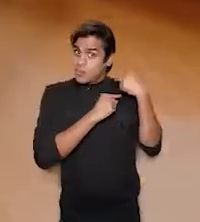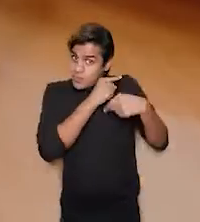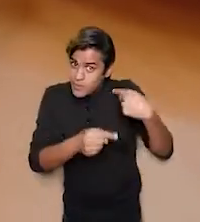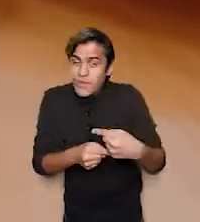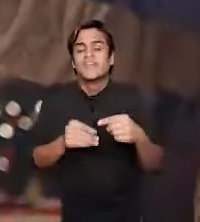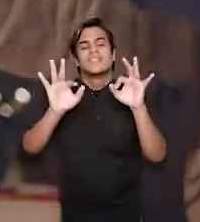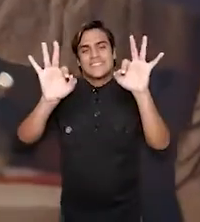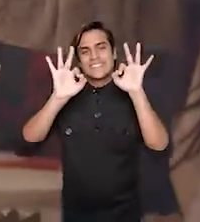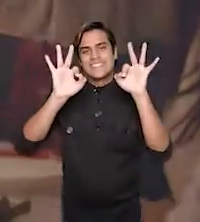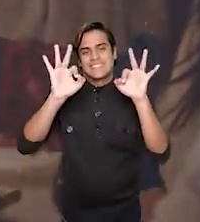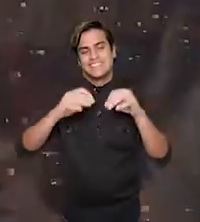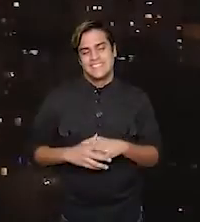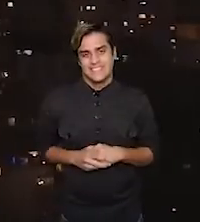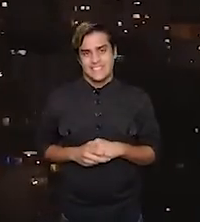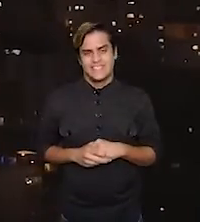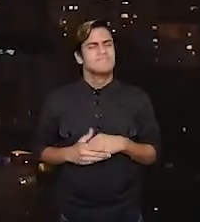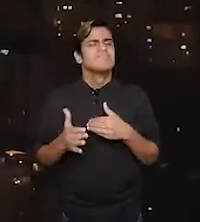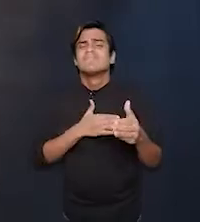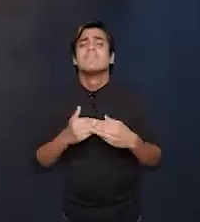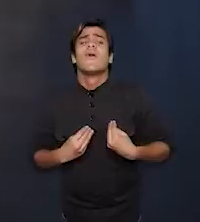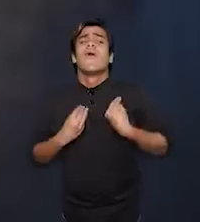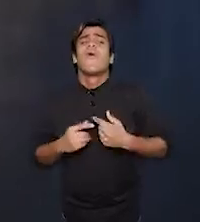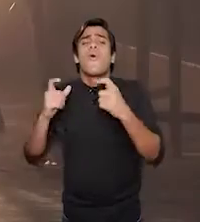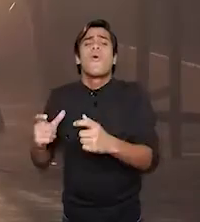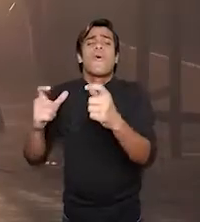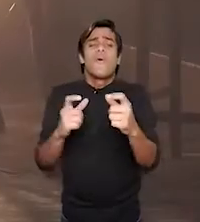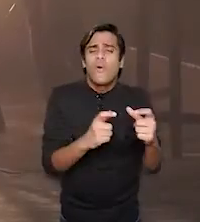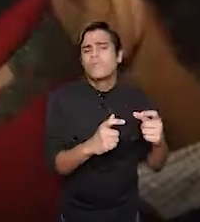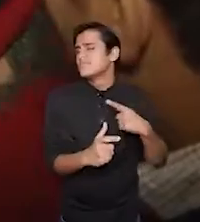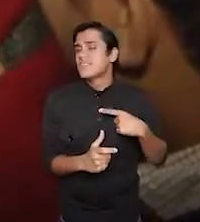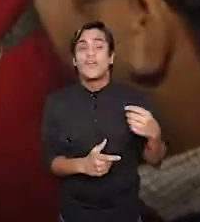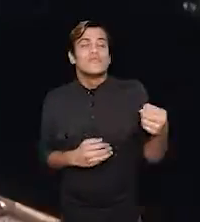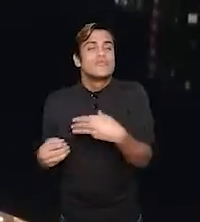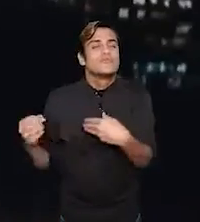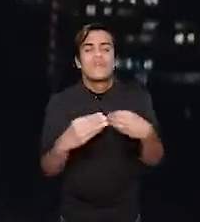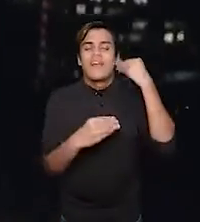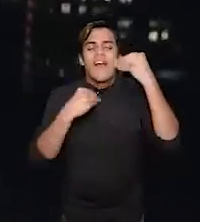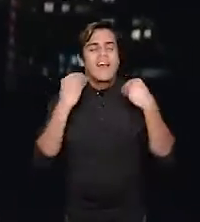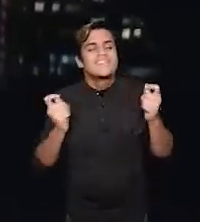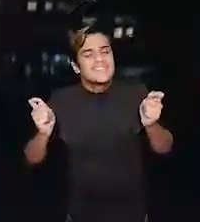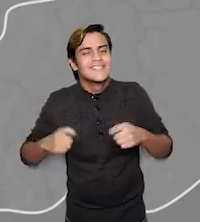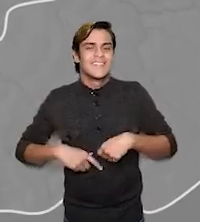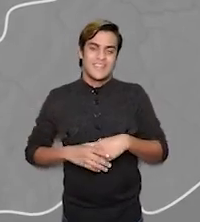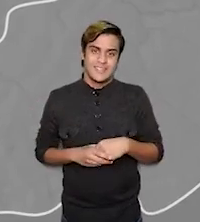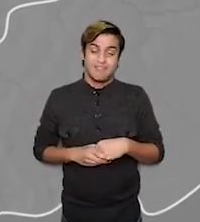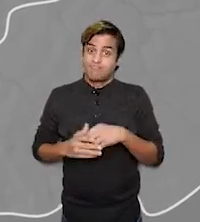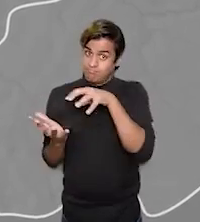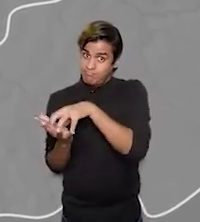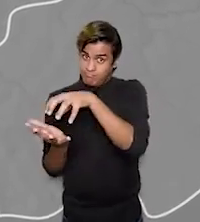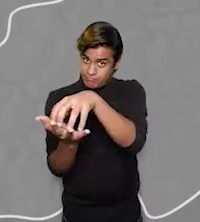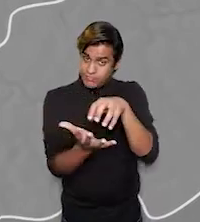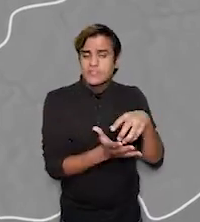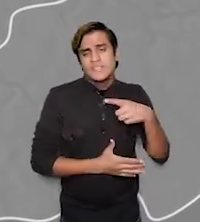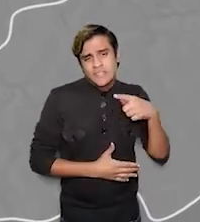tradições e sofisticação. E onde quer que você esteja, sempre há algo novo e emocionante para fazer. Cada região